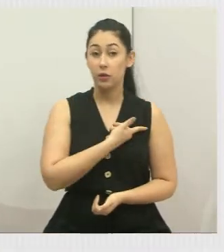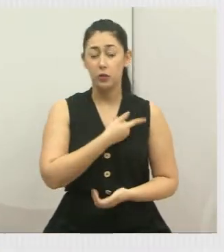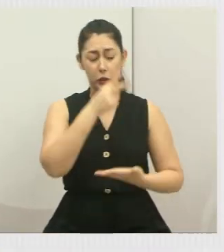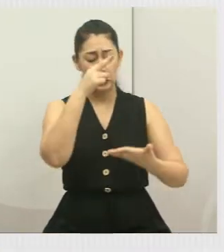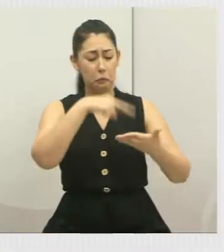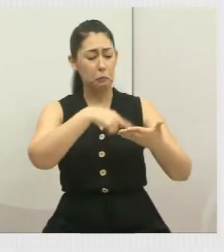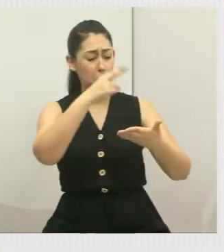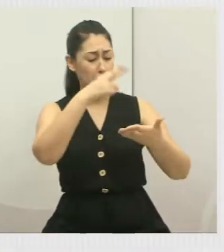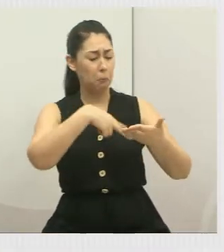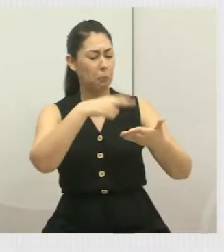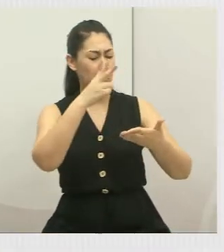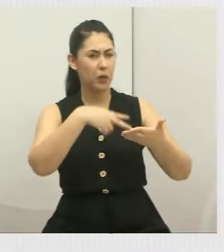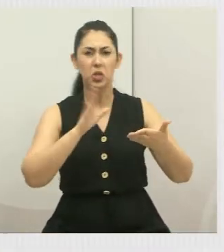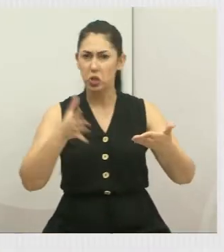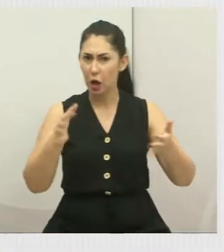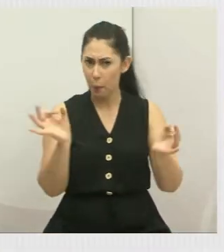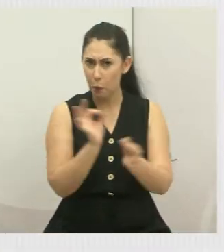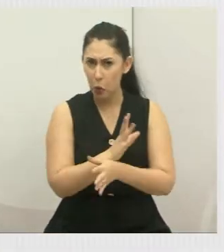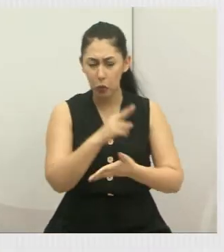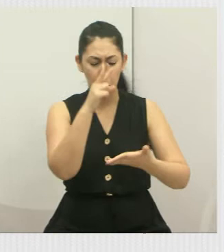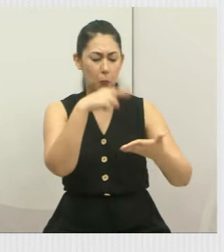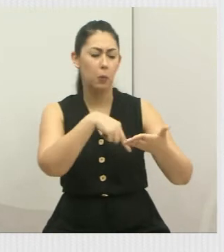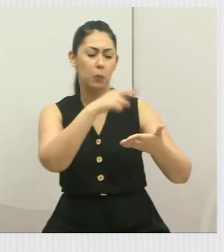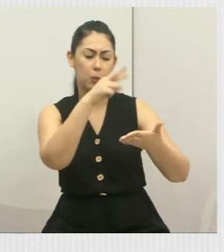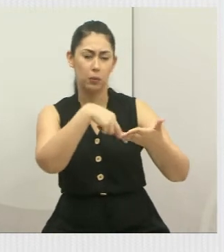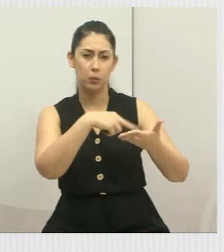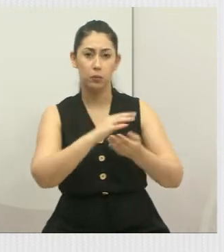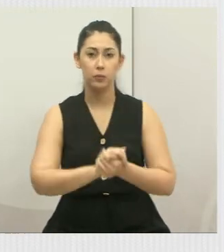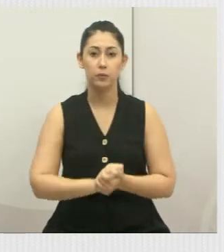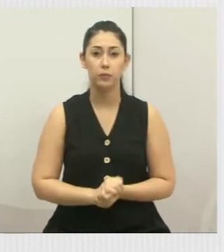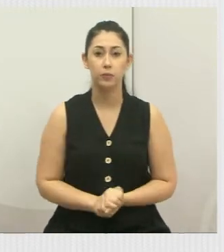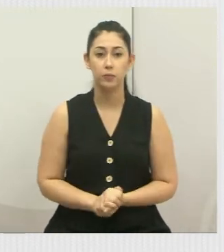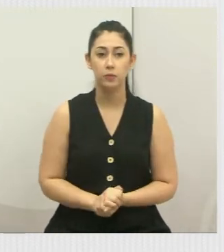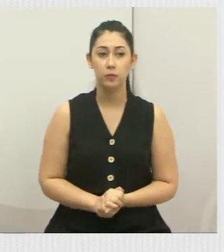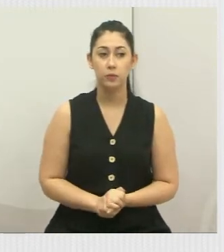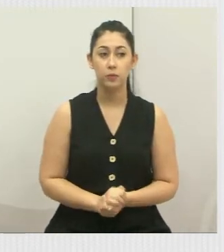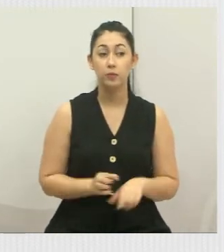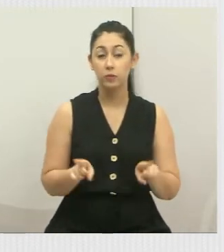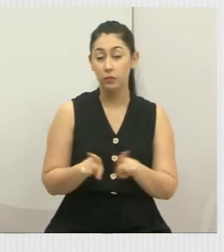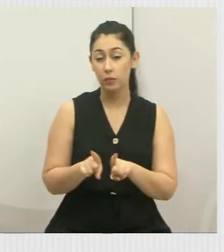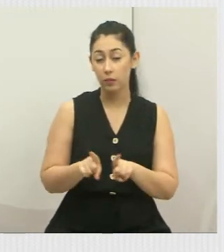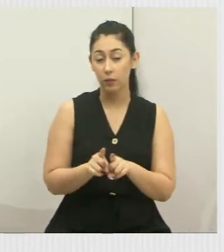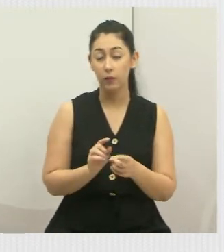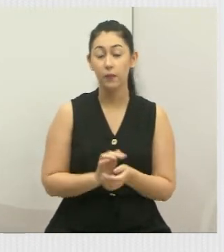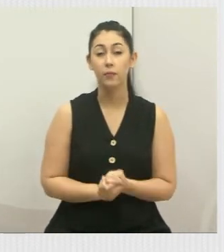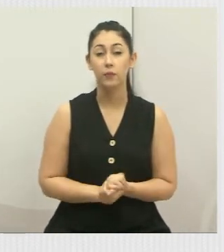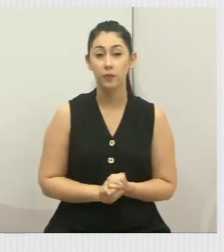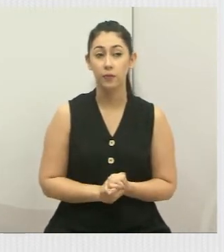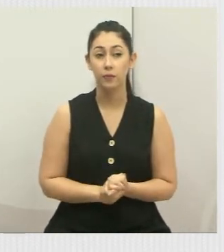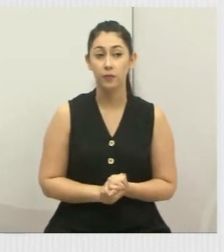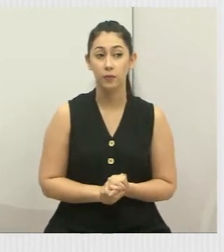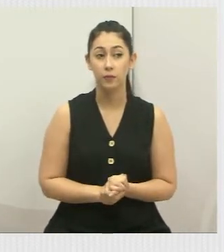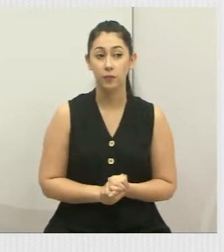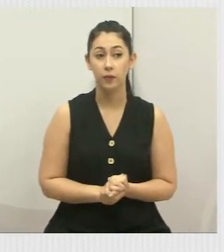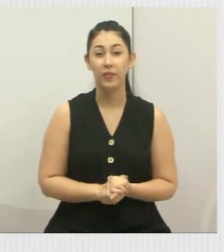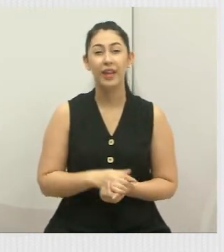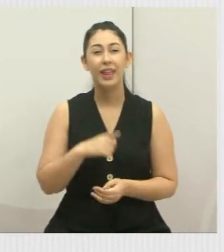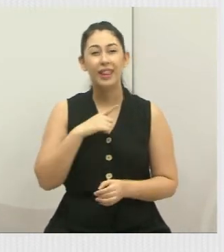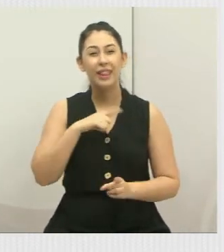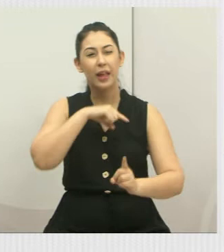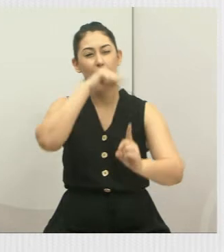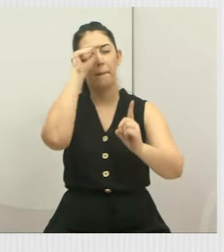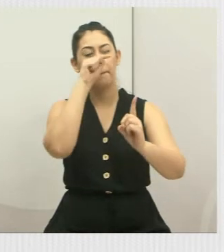revisão do plano de saneamento anterior. Tá? Outro destaque, estabelecer metas